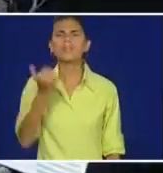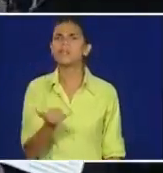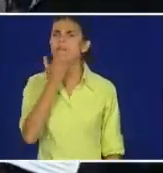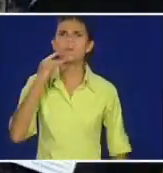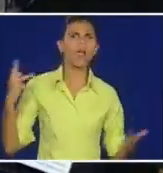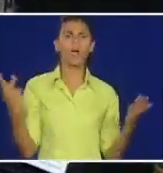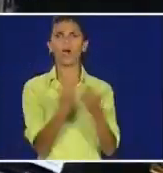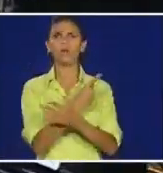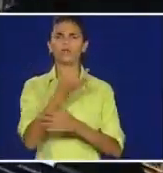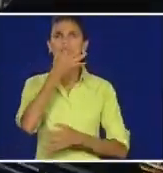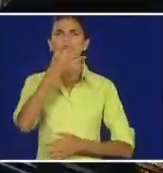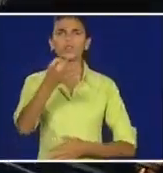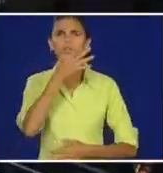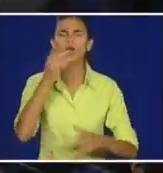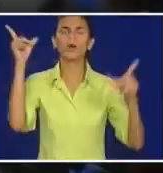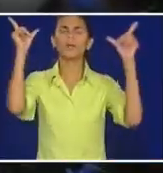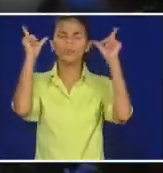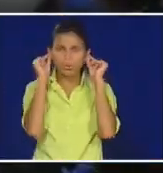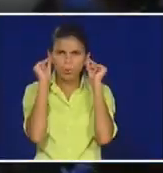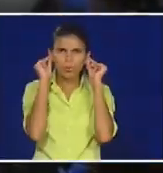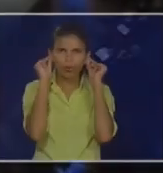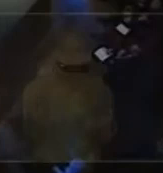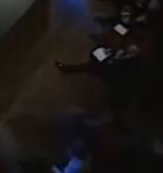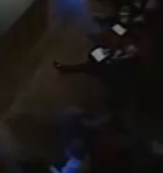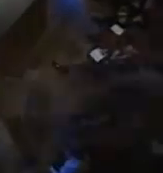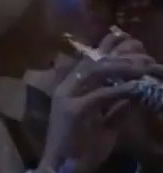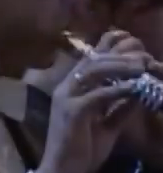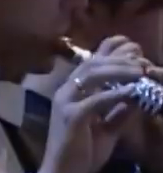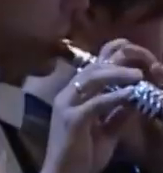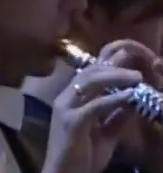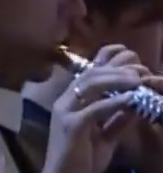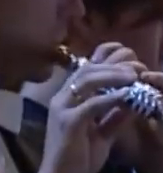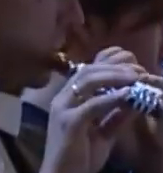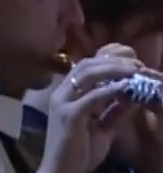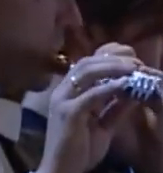Imaginou se, de repente, o mundo ficasse assim?